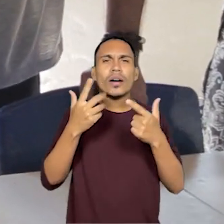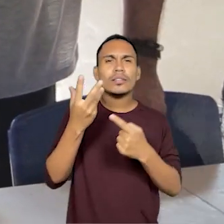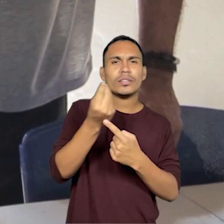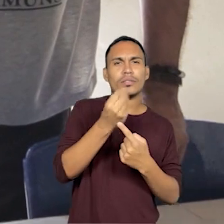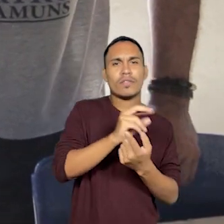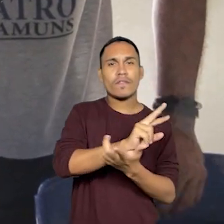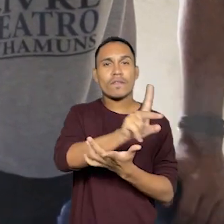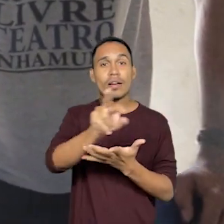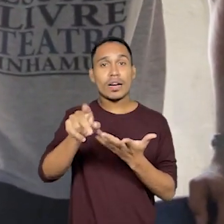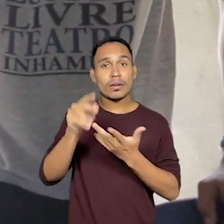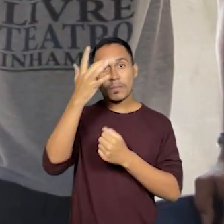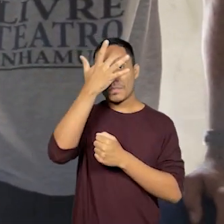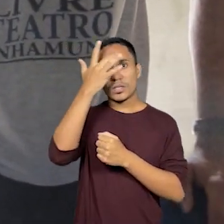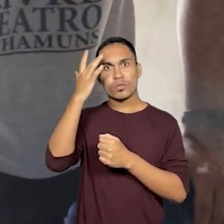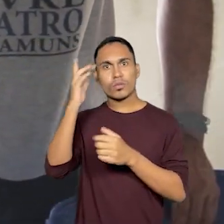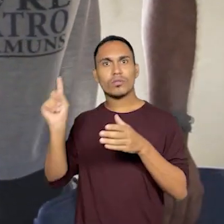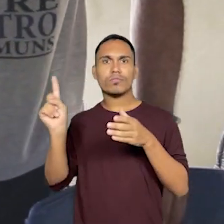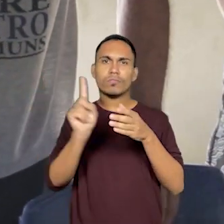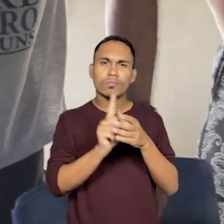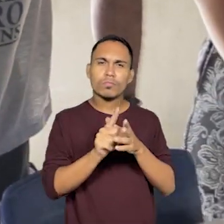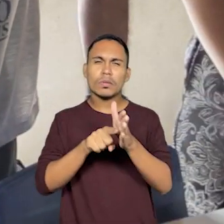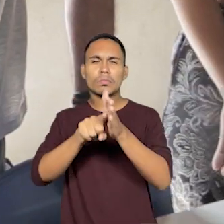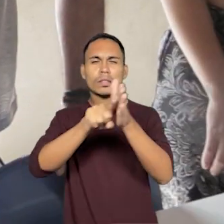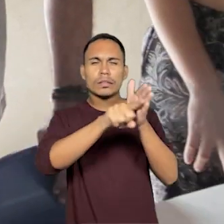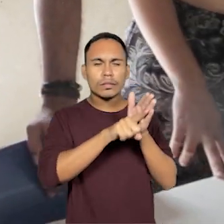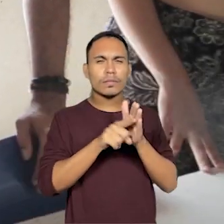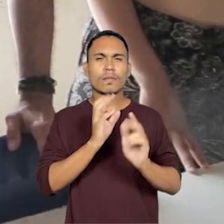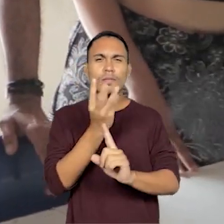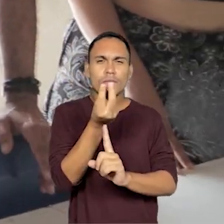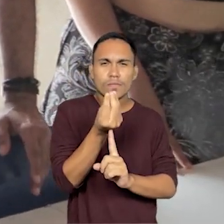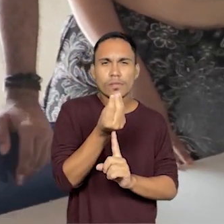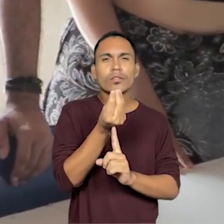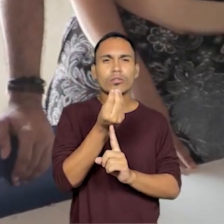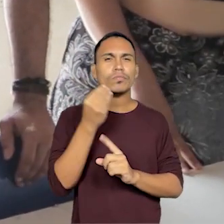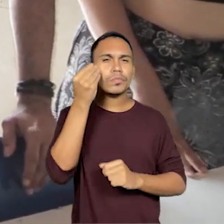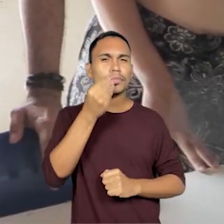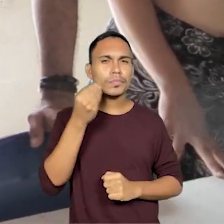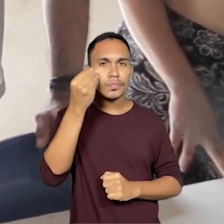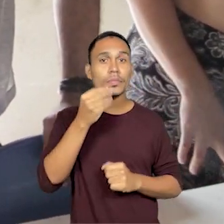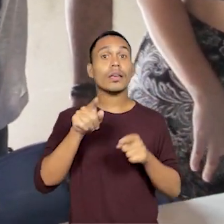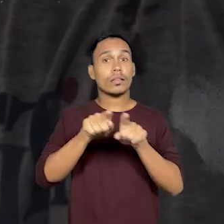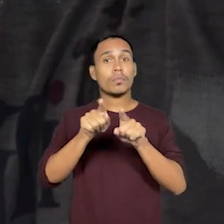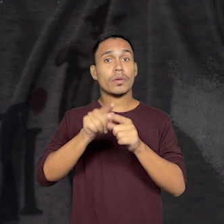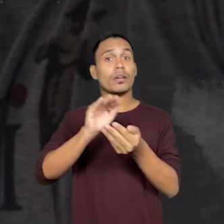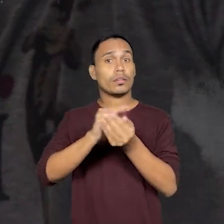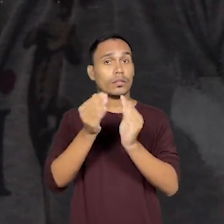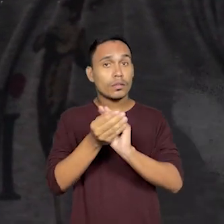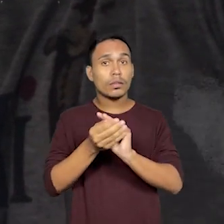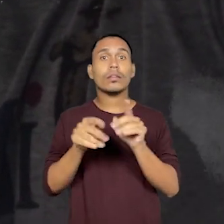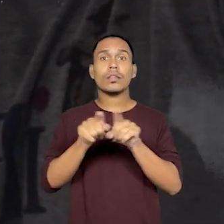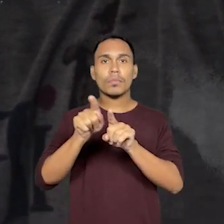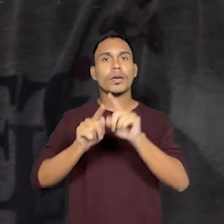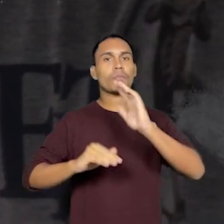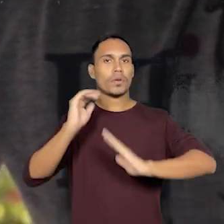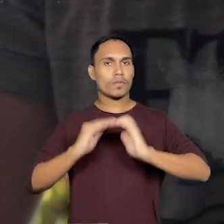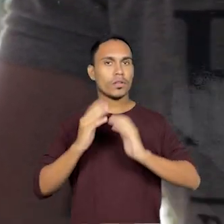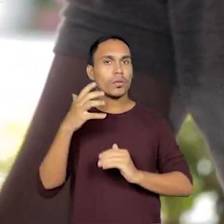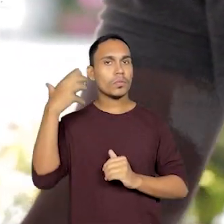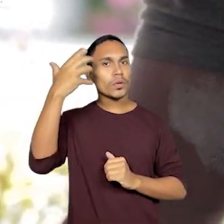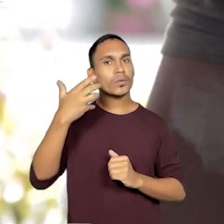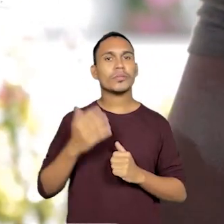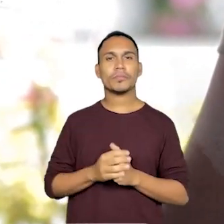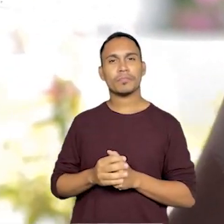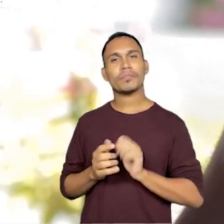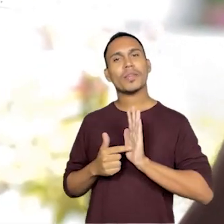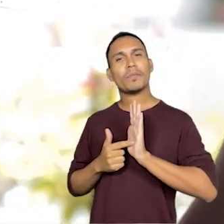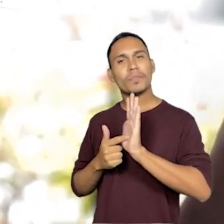muitas residências aqui, a gente recebe não só pessoas de teatro, artistas plásticos, músicos. Nossa. Clarissa Costa. Apresenta mais